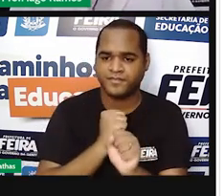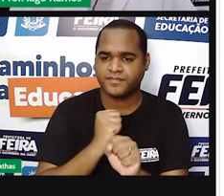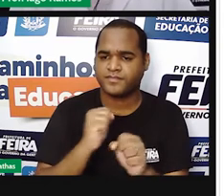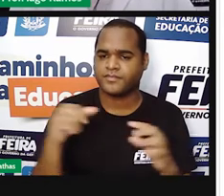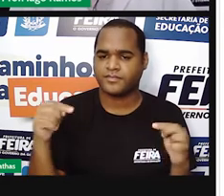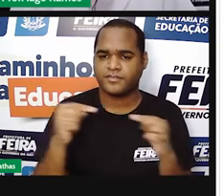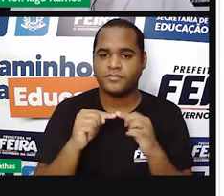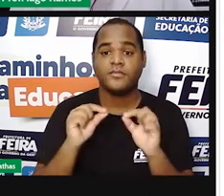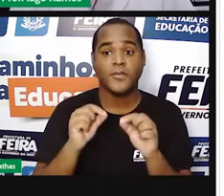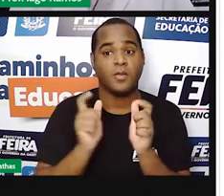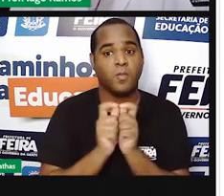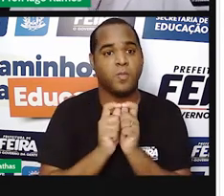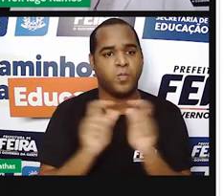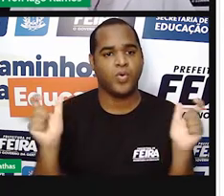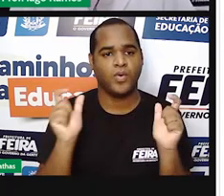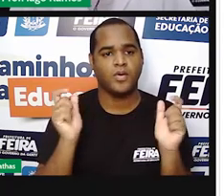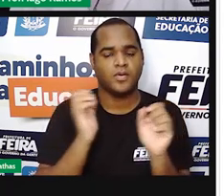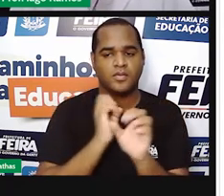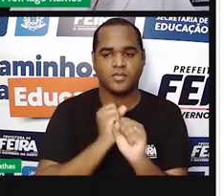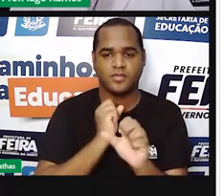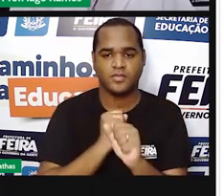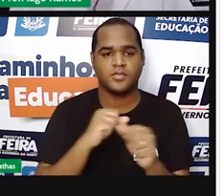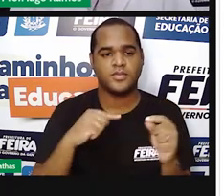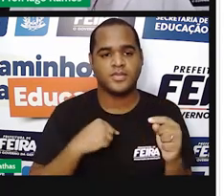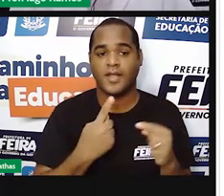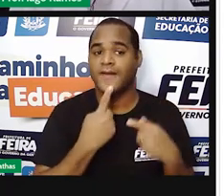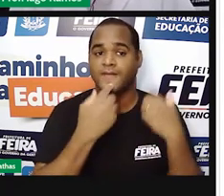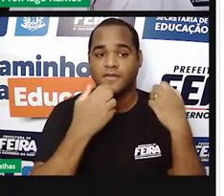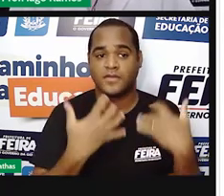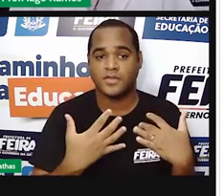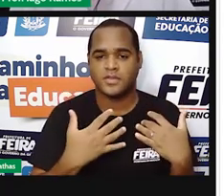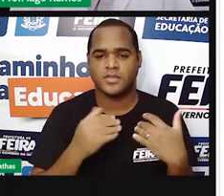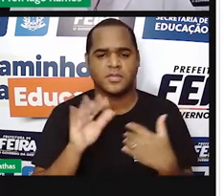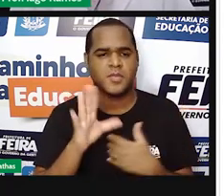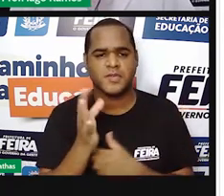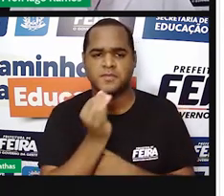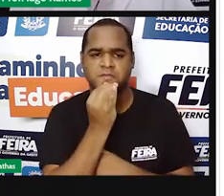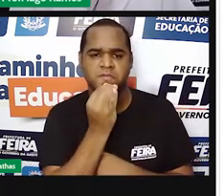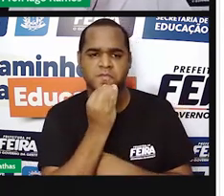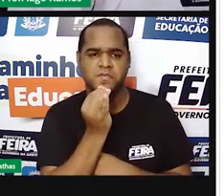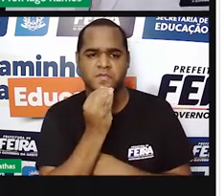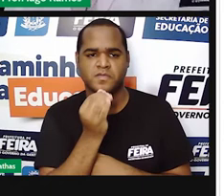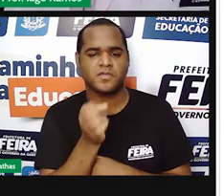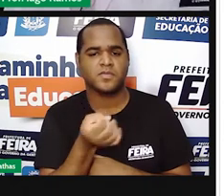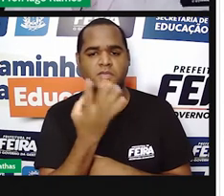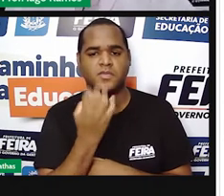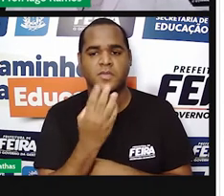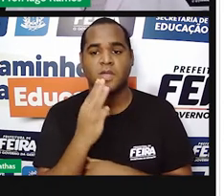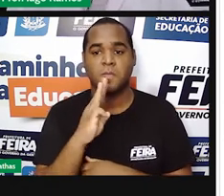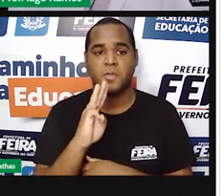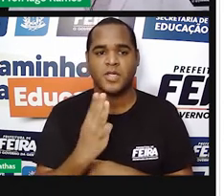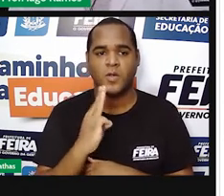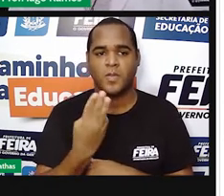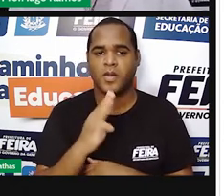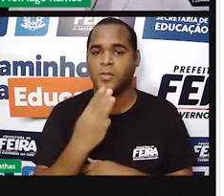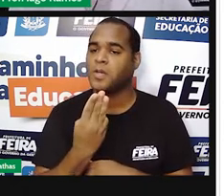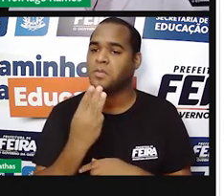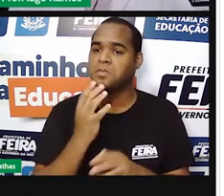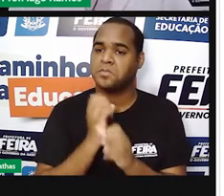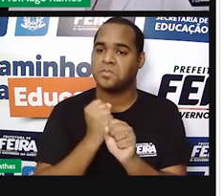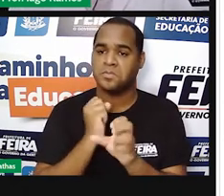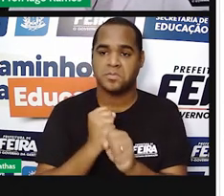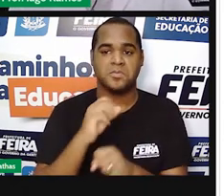dar um número muito grande eu tô falando de um número na casa dos milhões